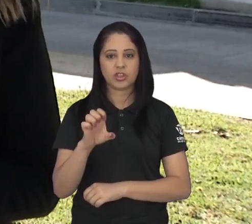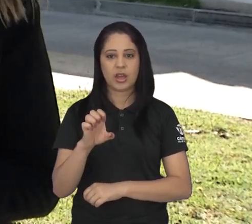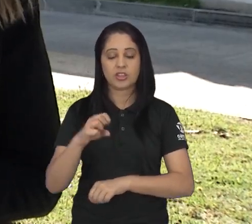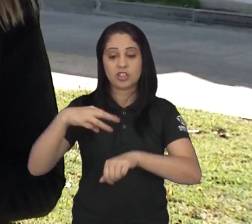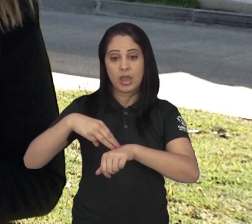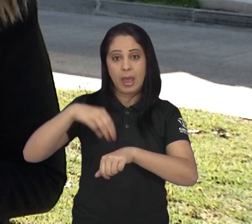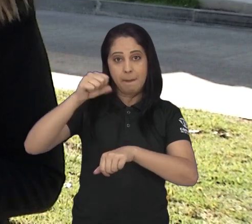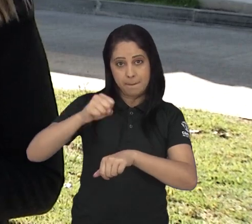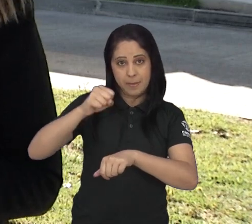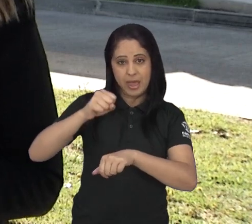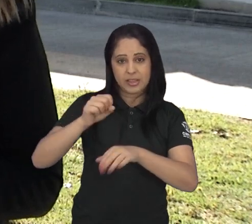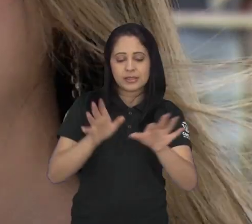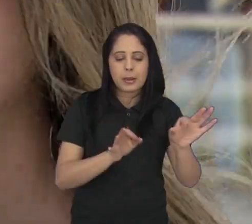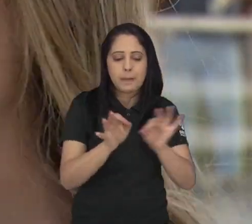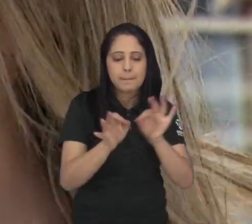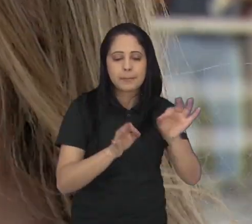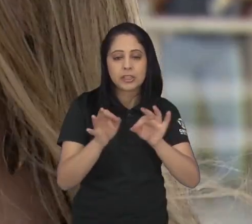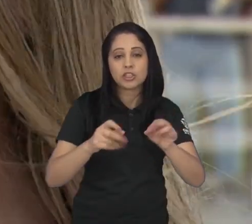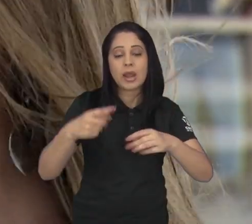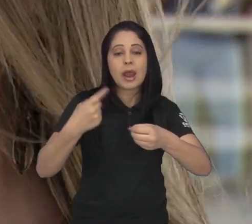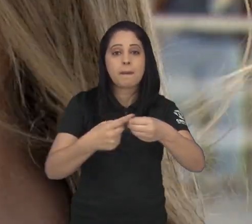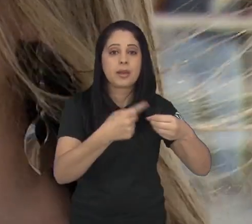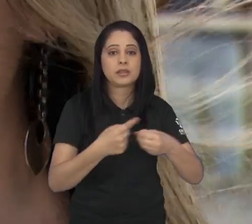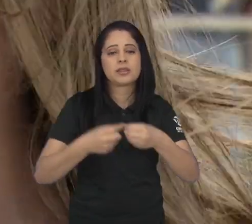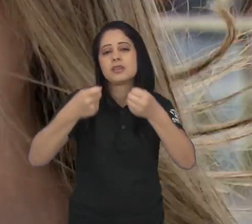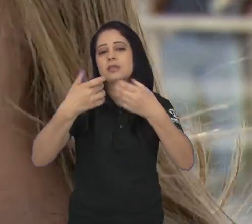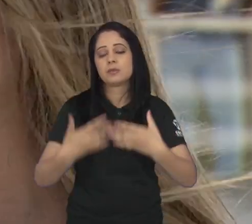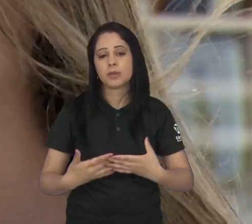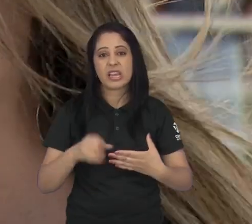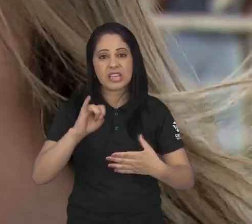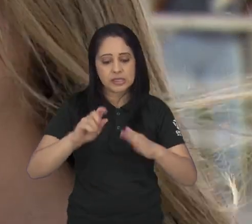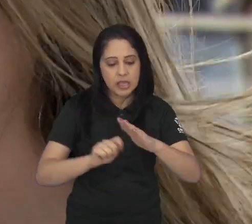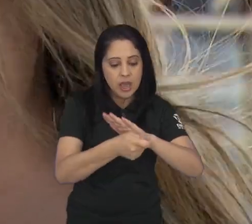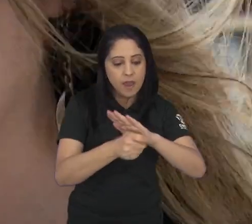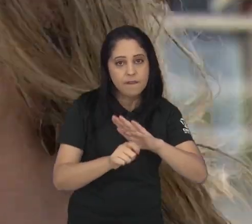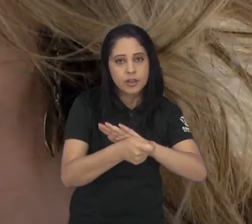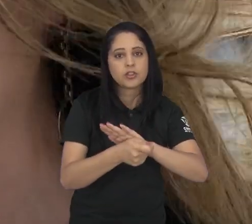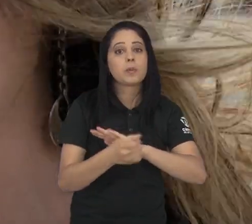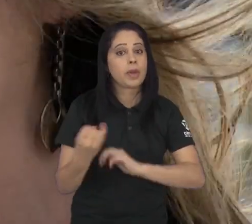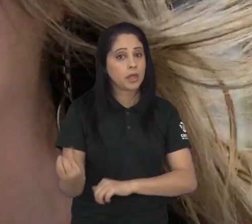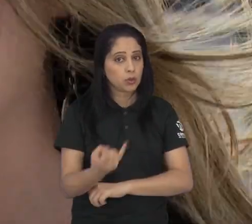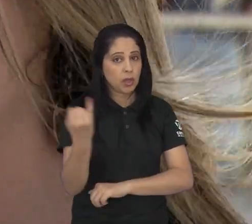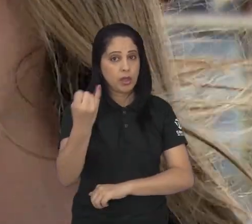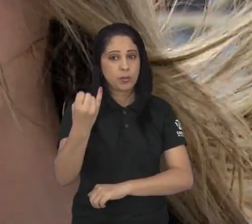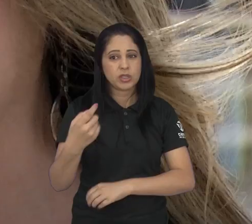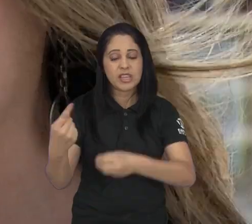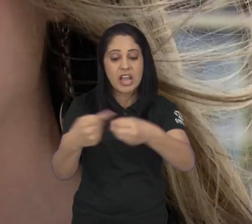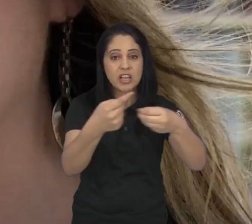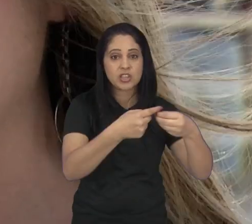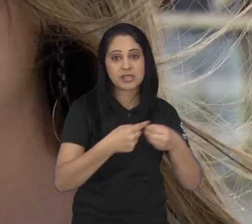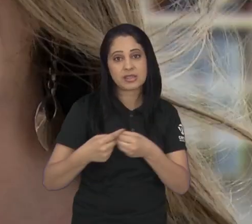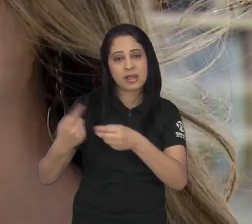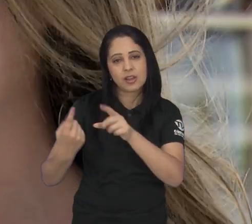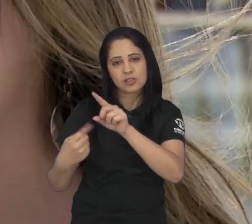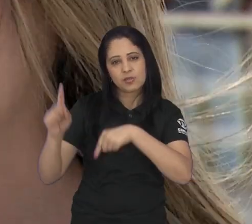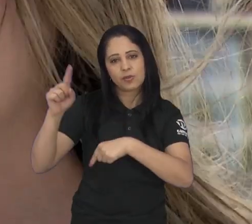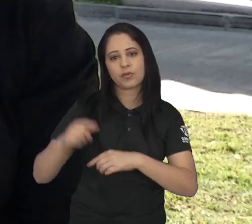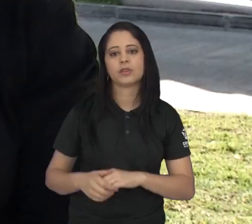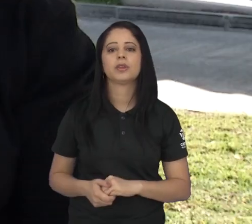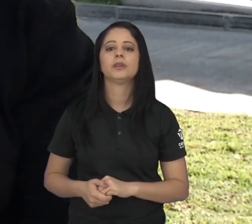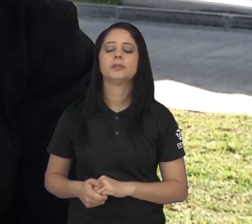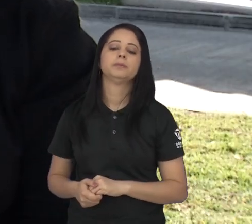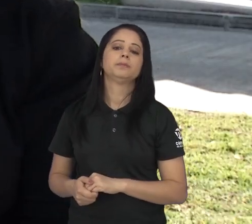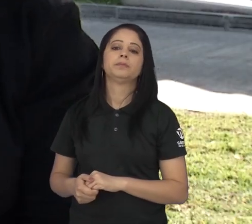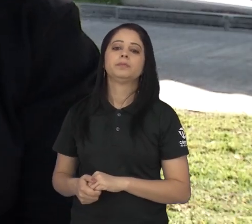mestre em planejamento Urbano explica que esse tipo de investimento é muito importante para o desenvolvimento da cidade